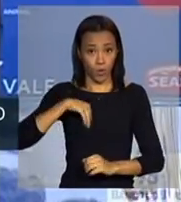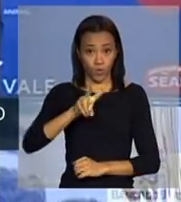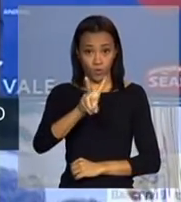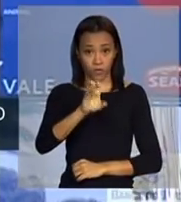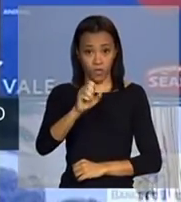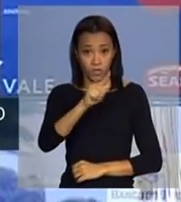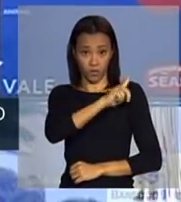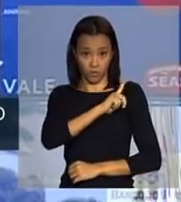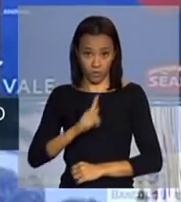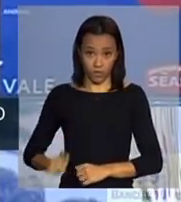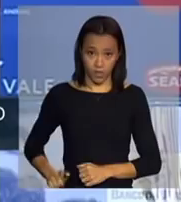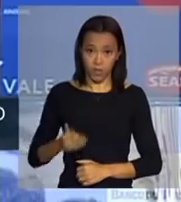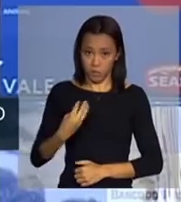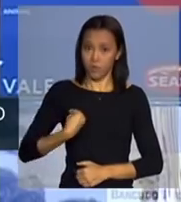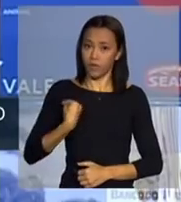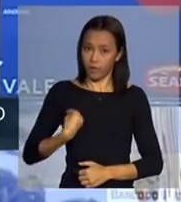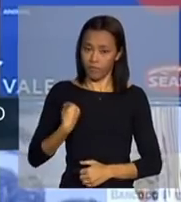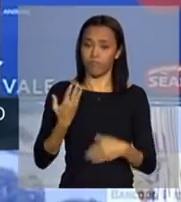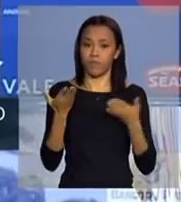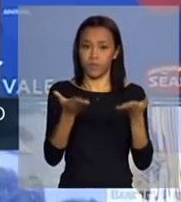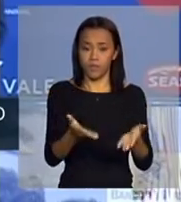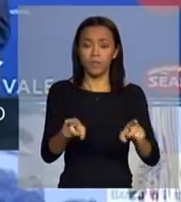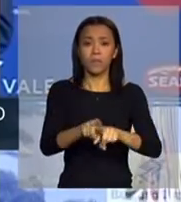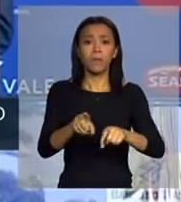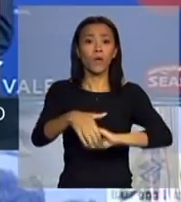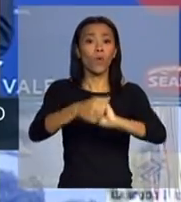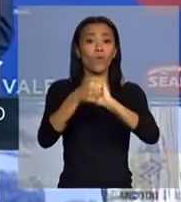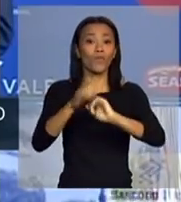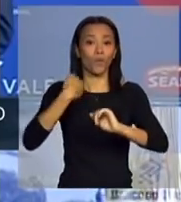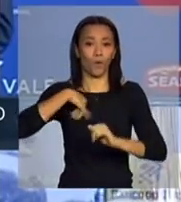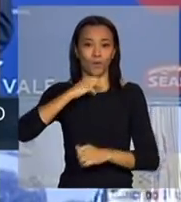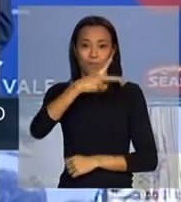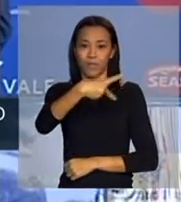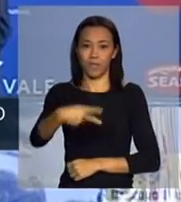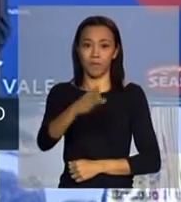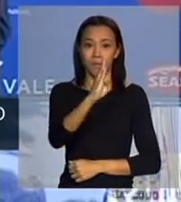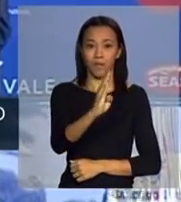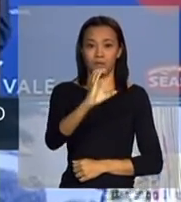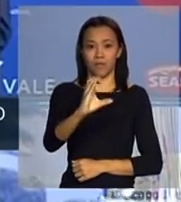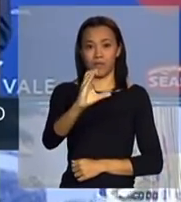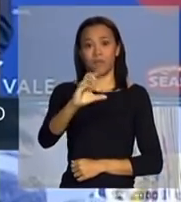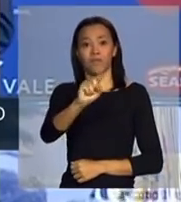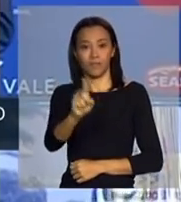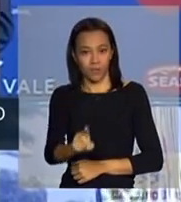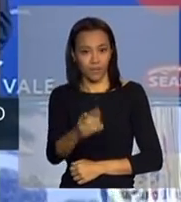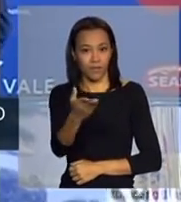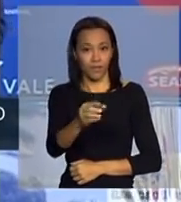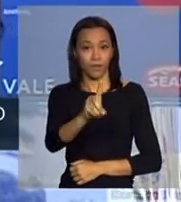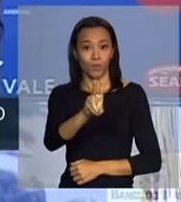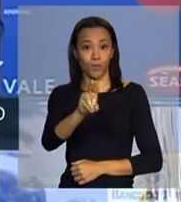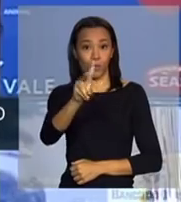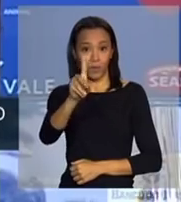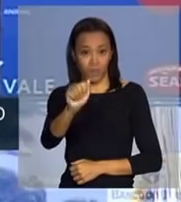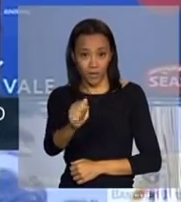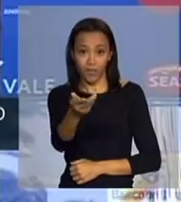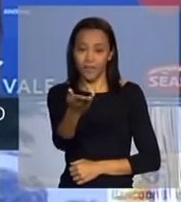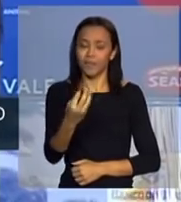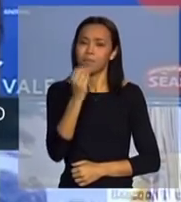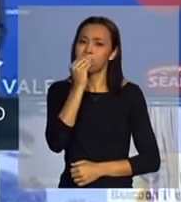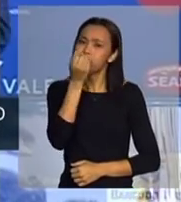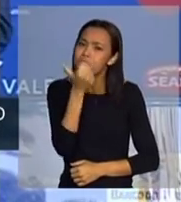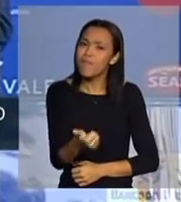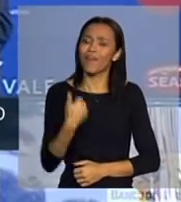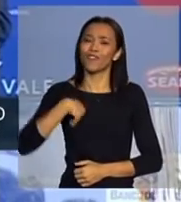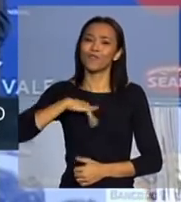vice-governador Alberto Pinto Coelho aqui presente, cumprimentar o nosso presidente da BCZ, Duda Biagi, que tão bem